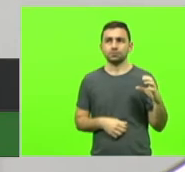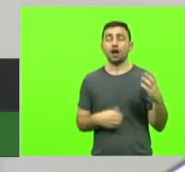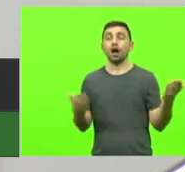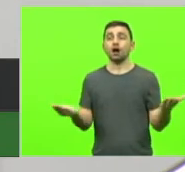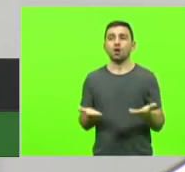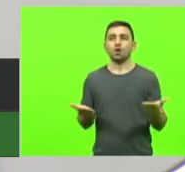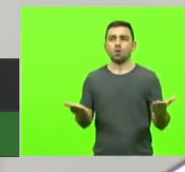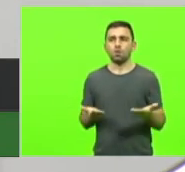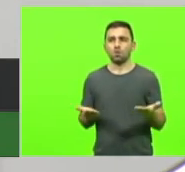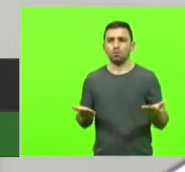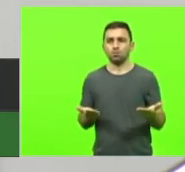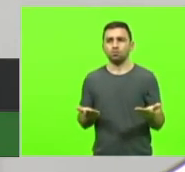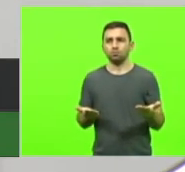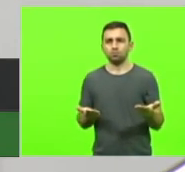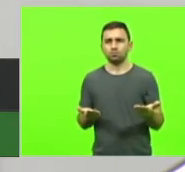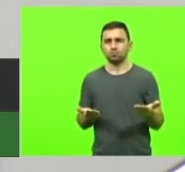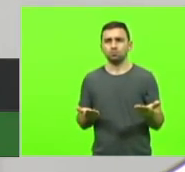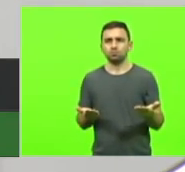momento, já